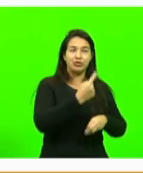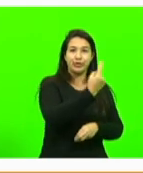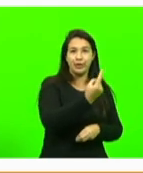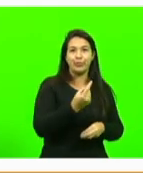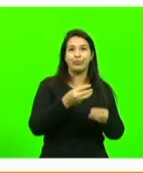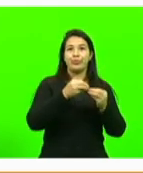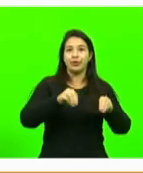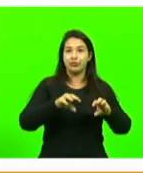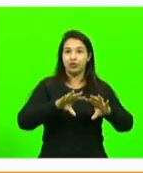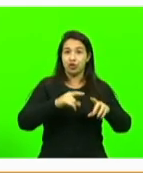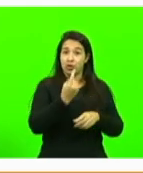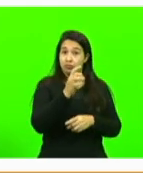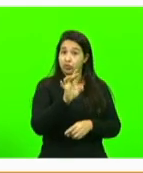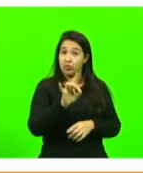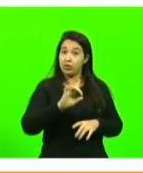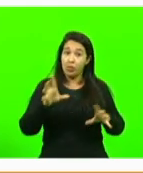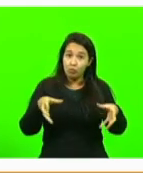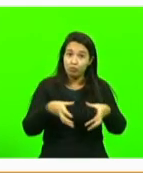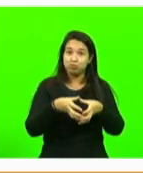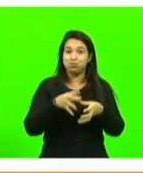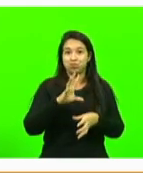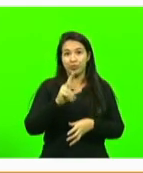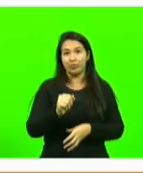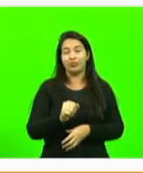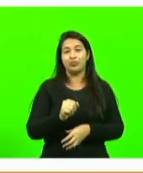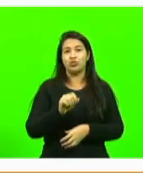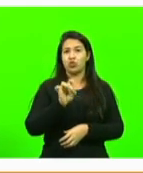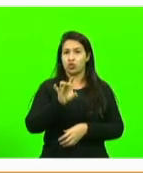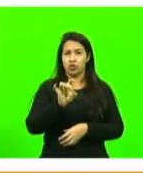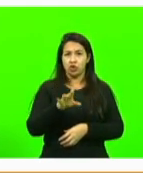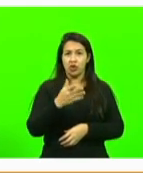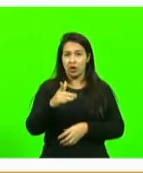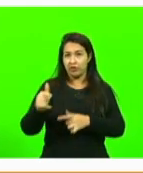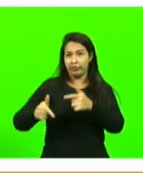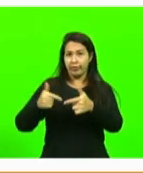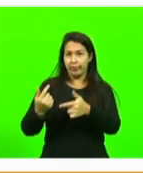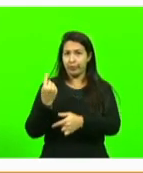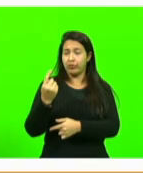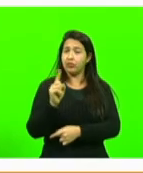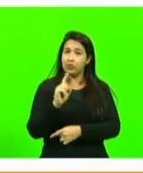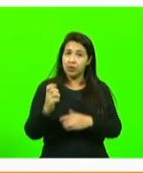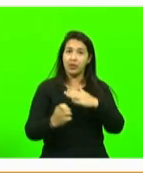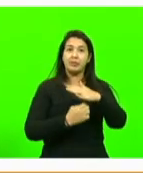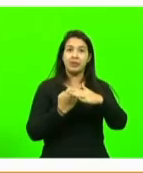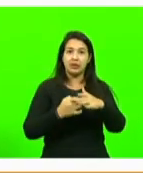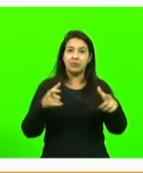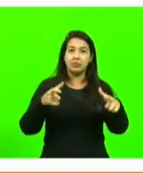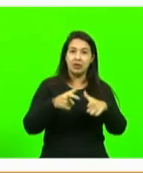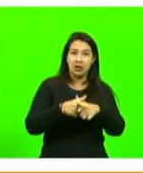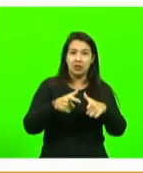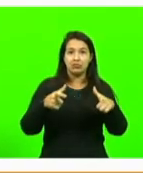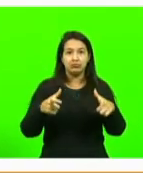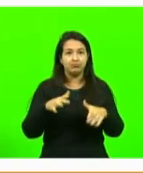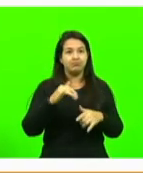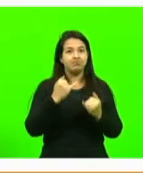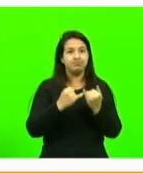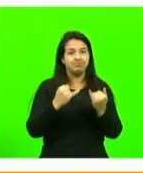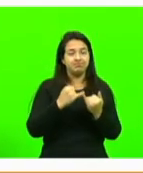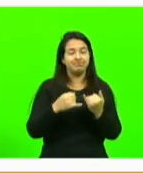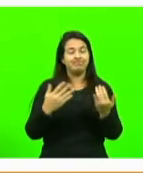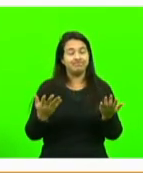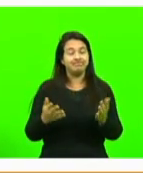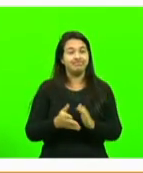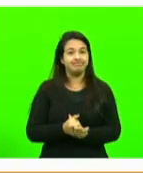a gente tá incluindo os não trabalhadores os trabalhadores e plataforma os pequenos e médios empresários e em